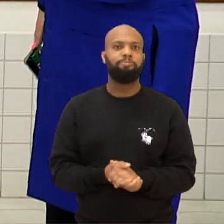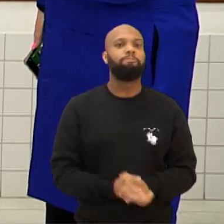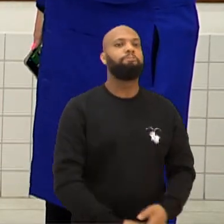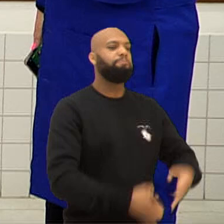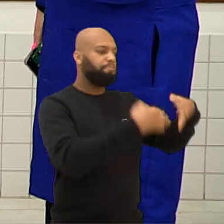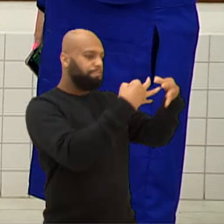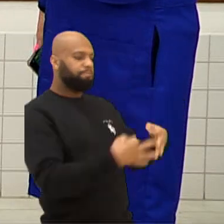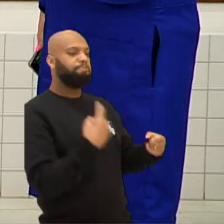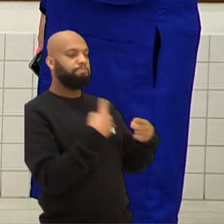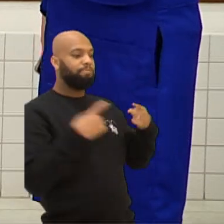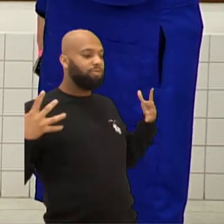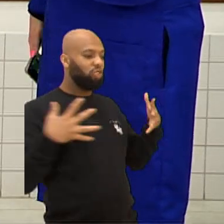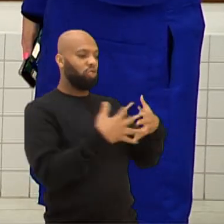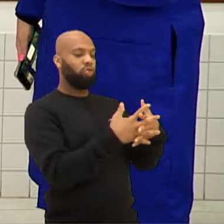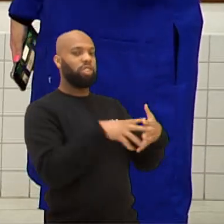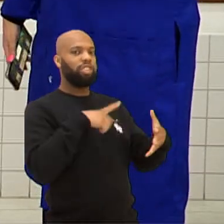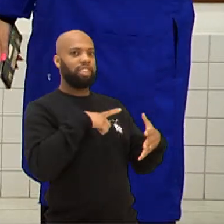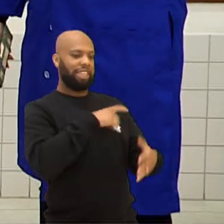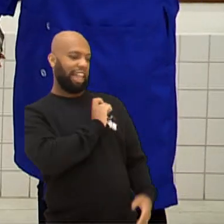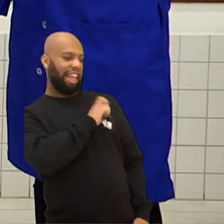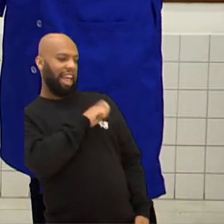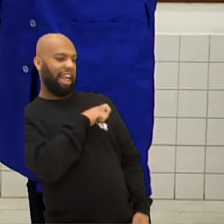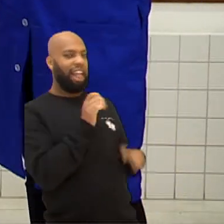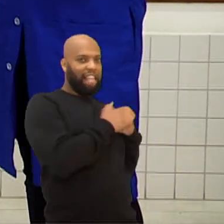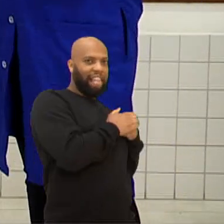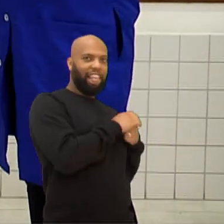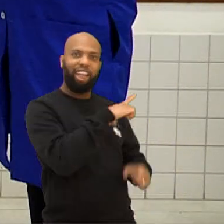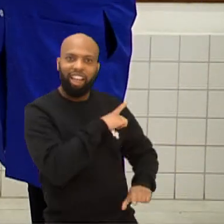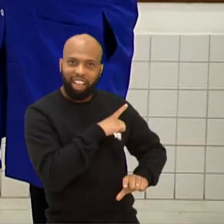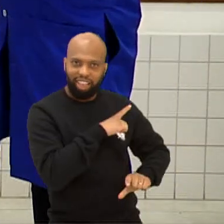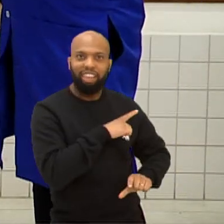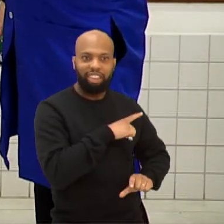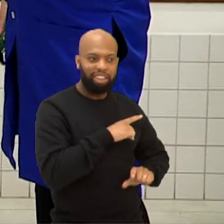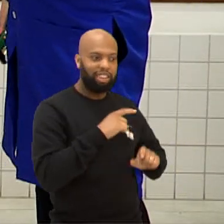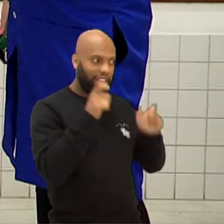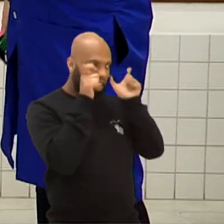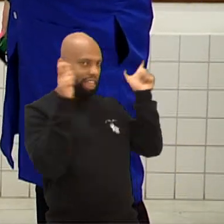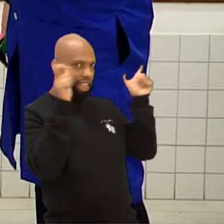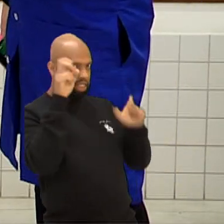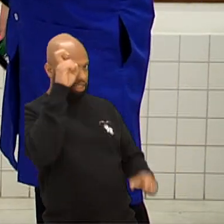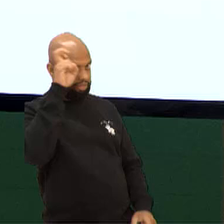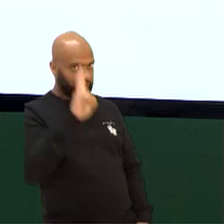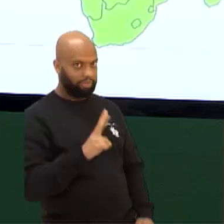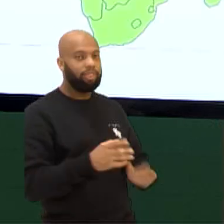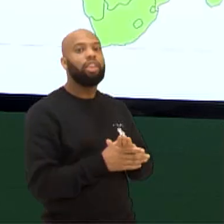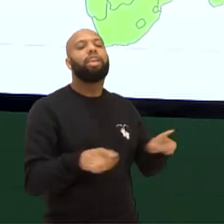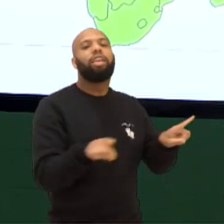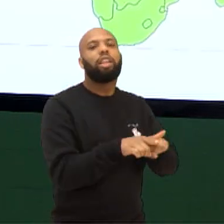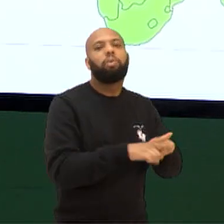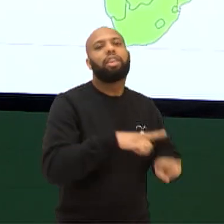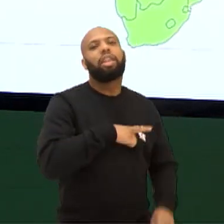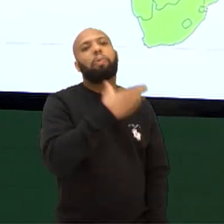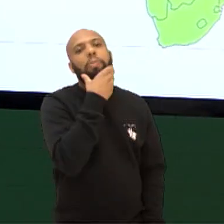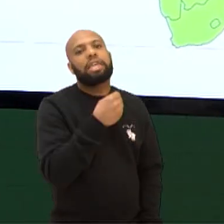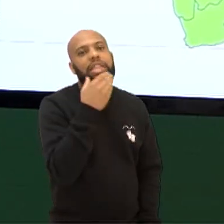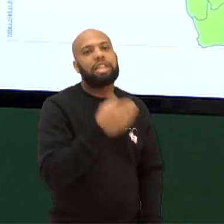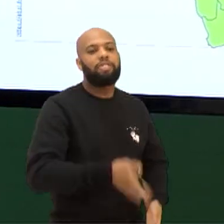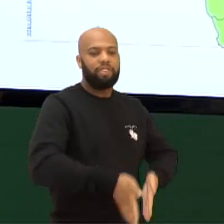porque confundiu, tem as pegadinhas aqui, né, pessoal? É, tem que ficar esperto. Eduardo de Fazenda Rio Grande, pessoal